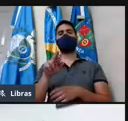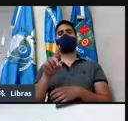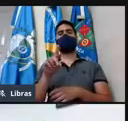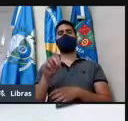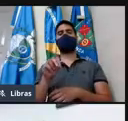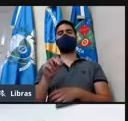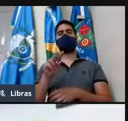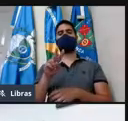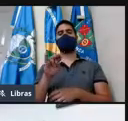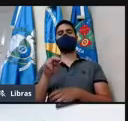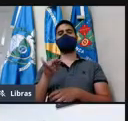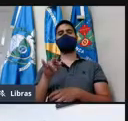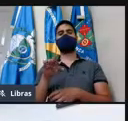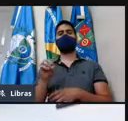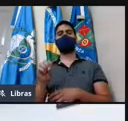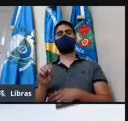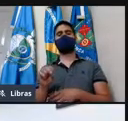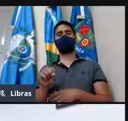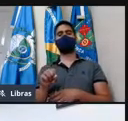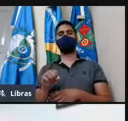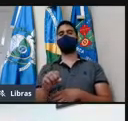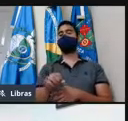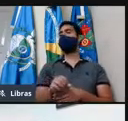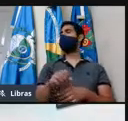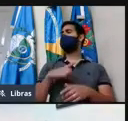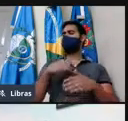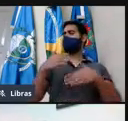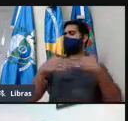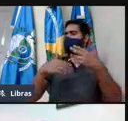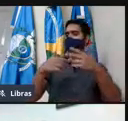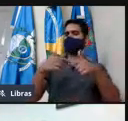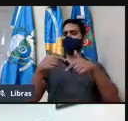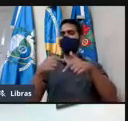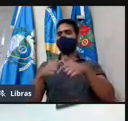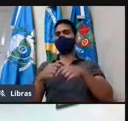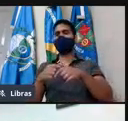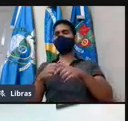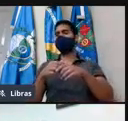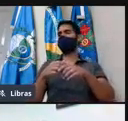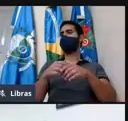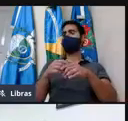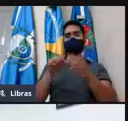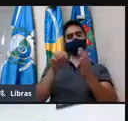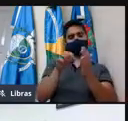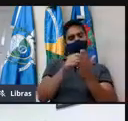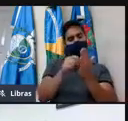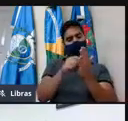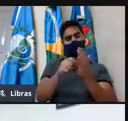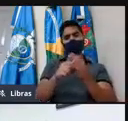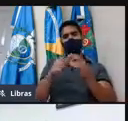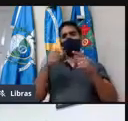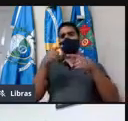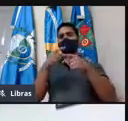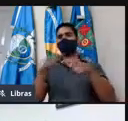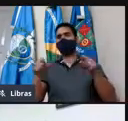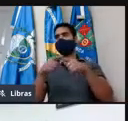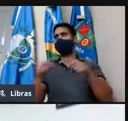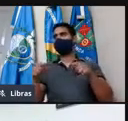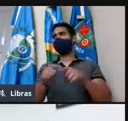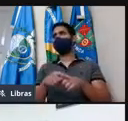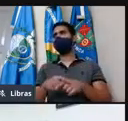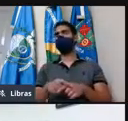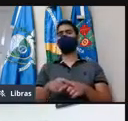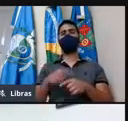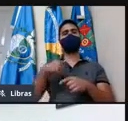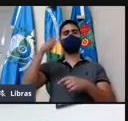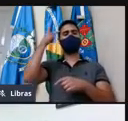Gomes. Nascido e criado em Valença, Leonardo desenvolveu talento como compositor musical há 4 anos. Mudou-se para São Paulo, buscando